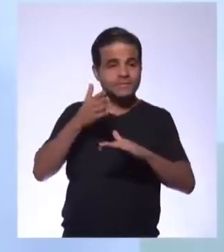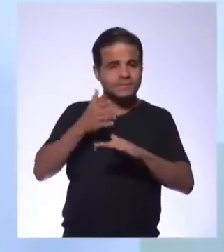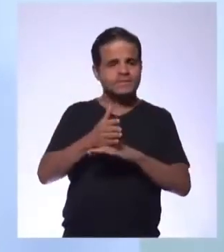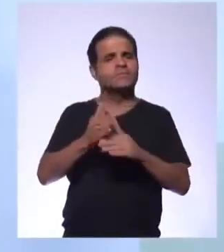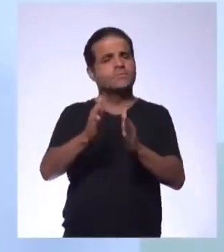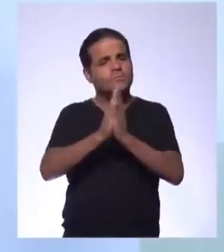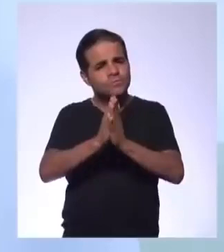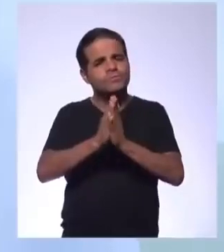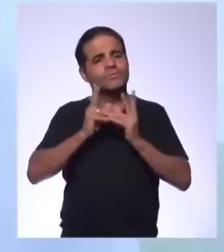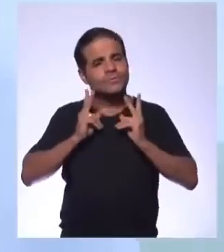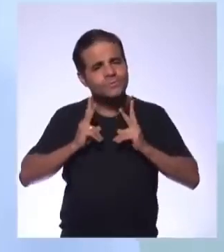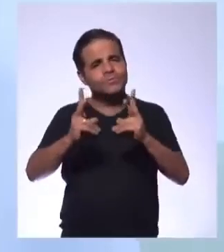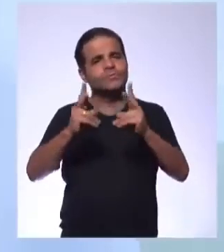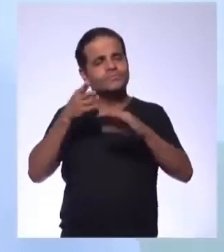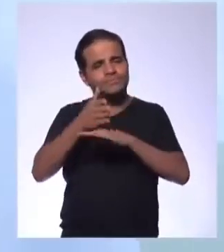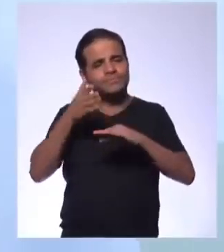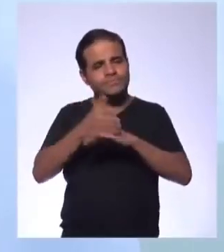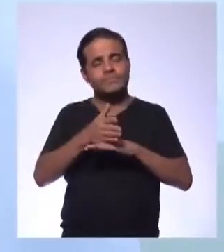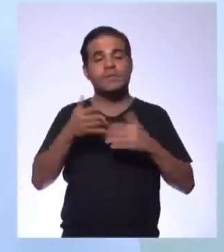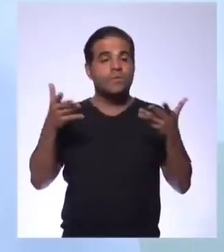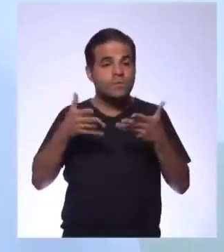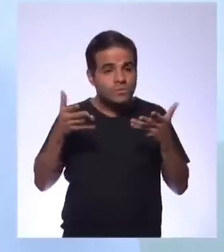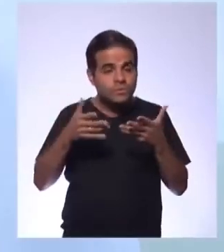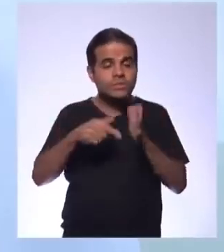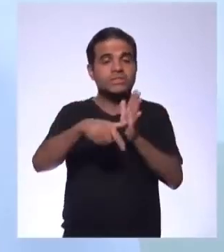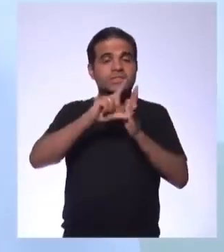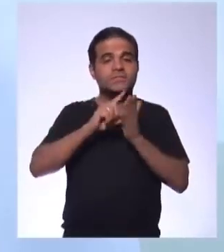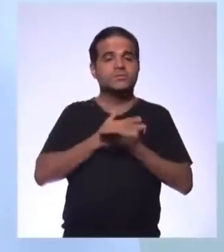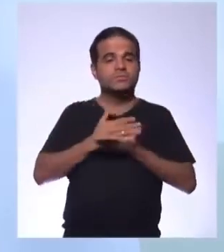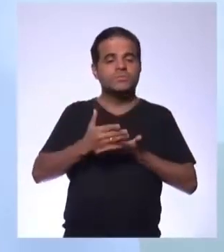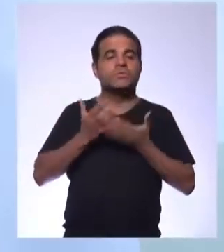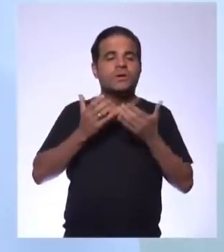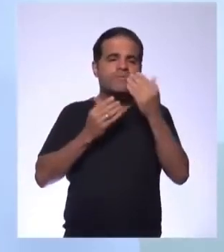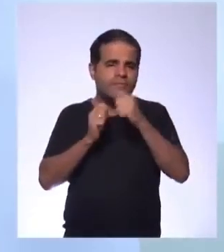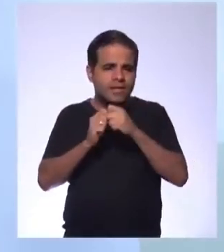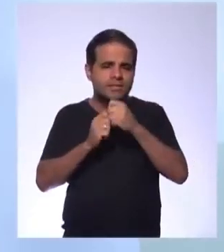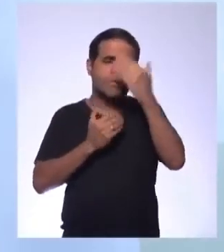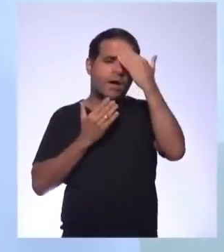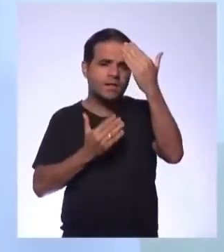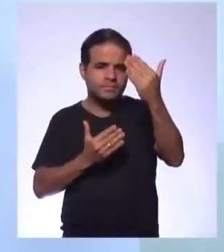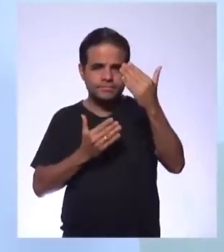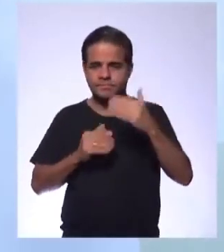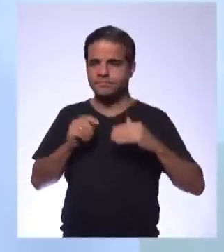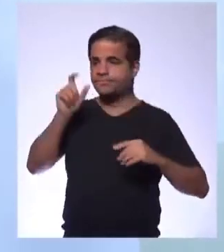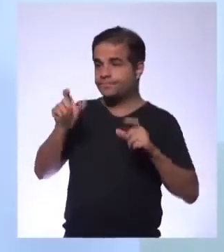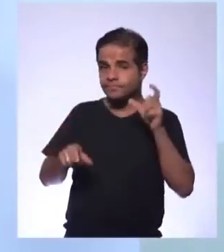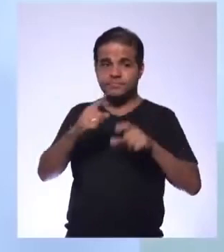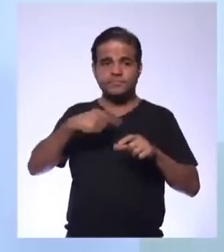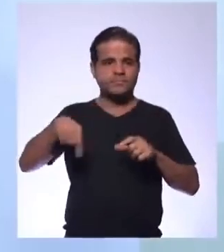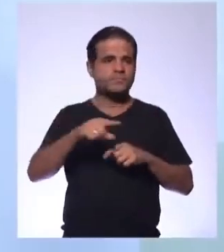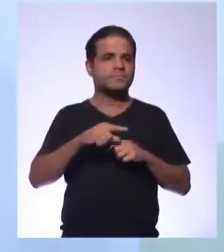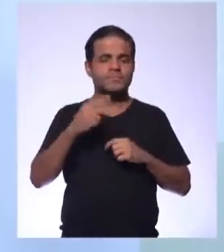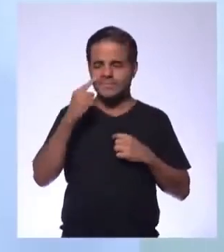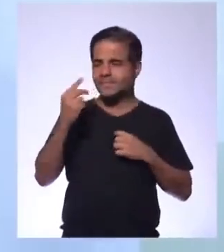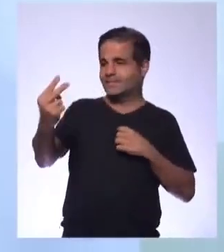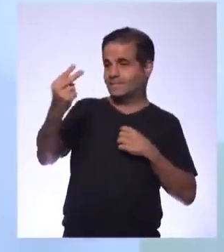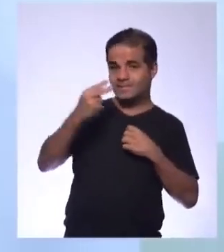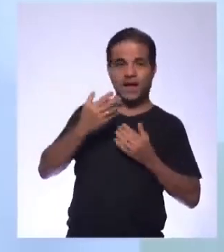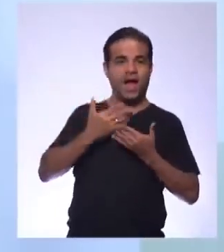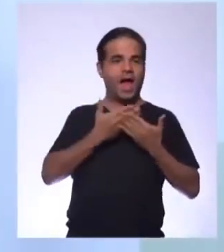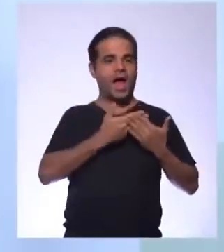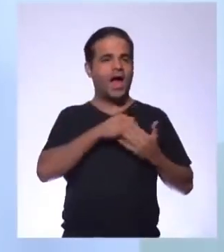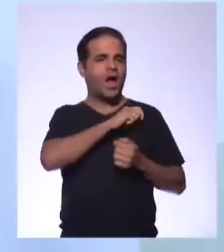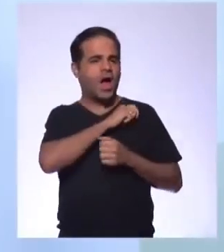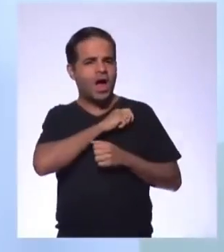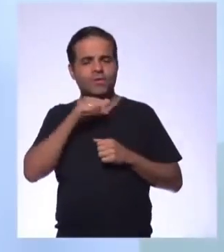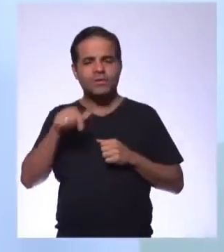continuem participando. E hoje também, antes de iniciar, eu quero fazer um agradecimento aos nossos... Porque vocês veem as aulas aqui,